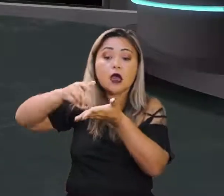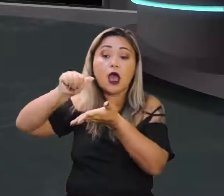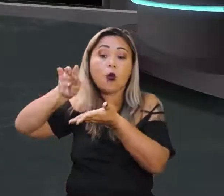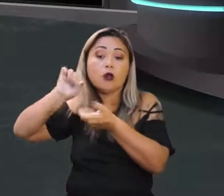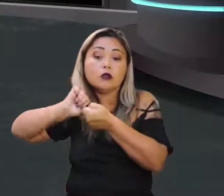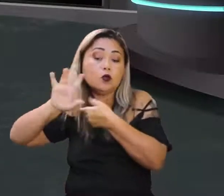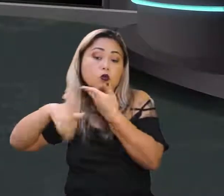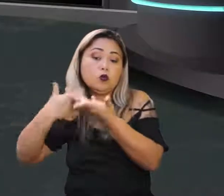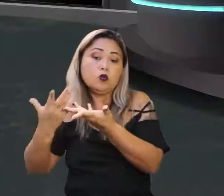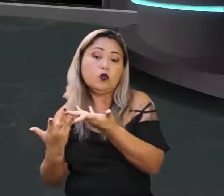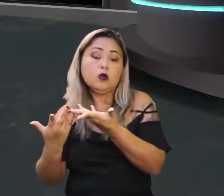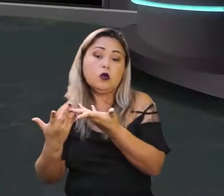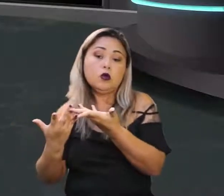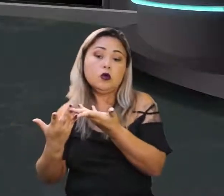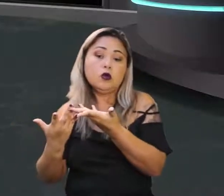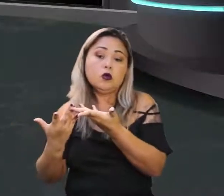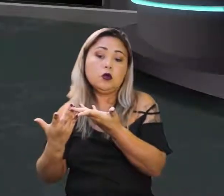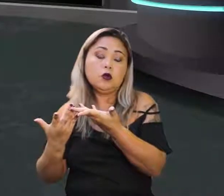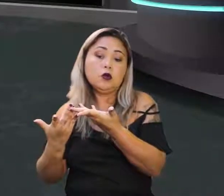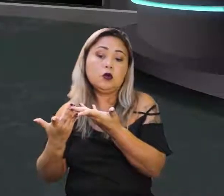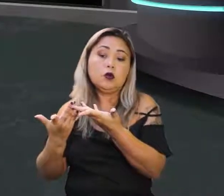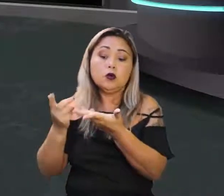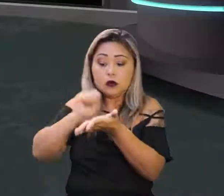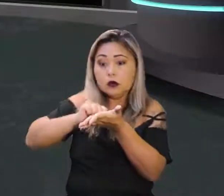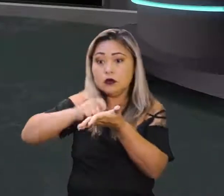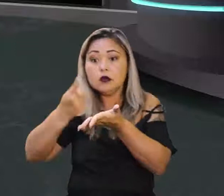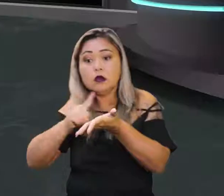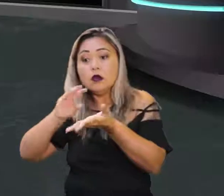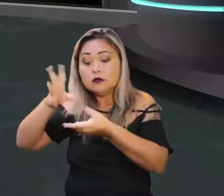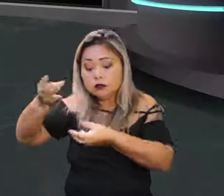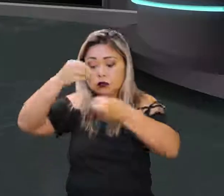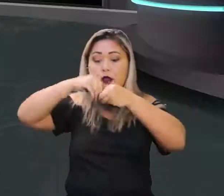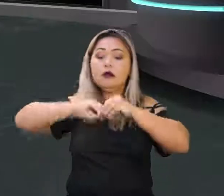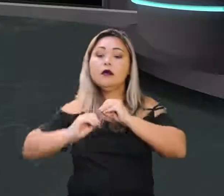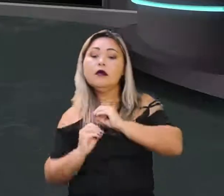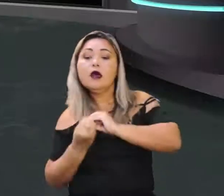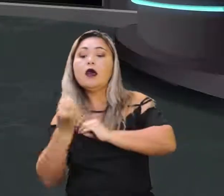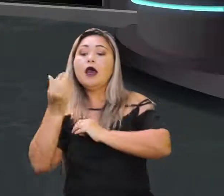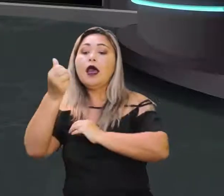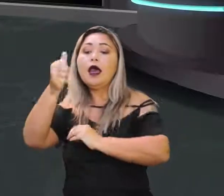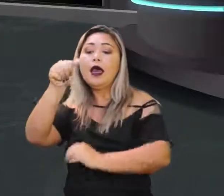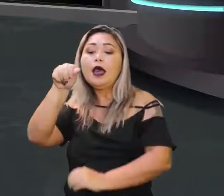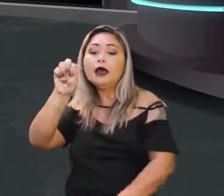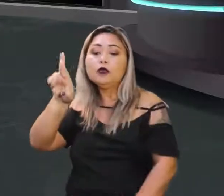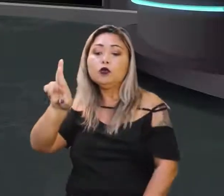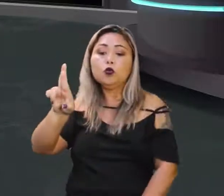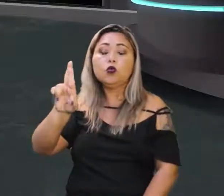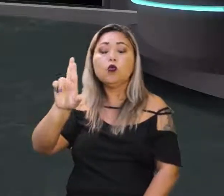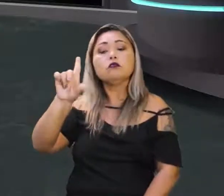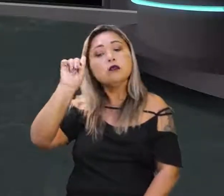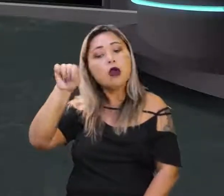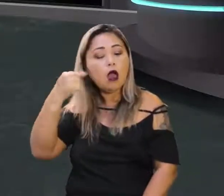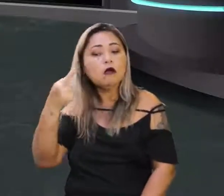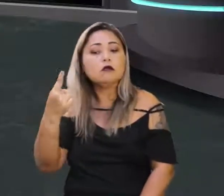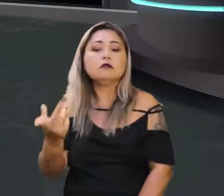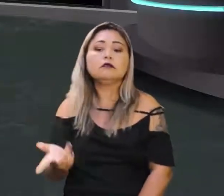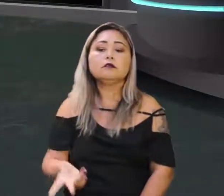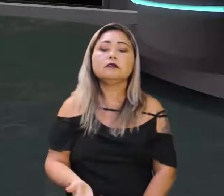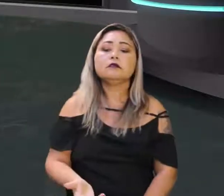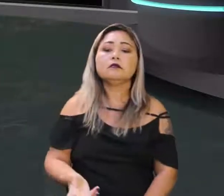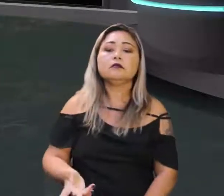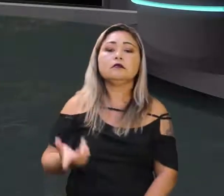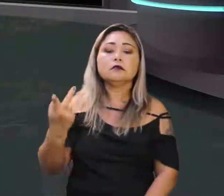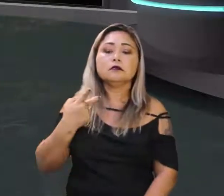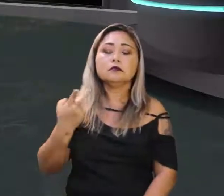né? E também tem o dramaturgo, né? A pessoa que escreve, né? Isso. As peças teatrais.